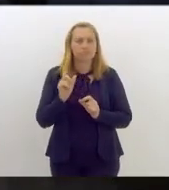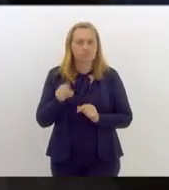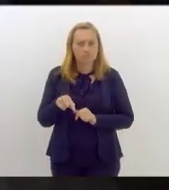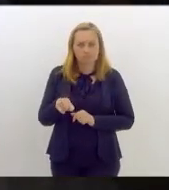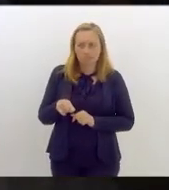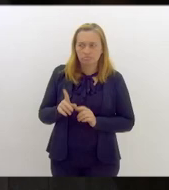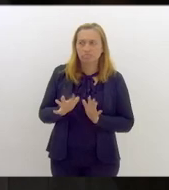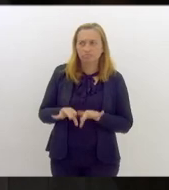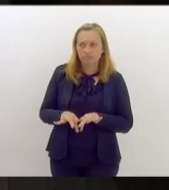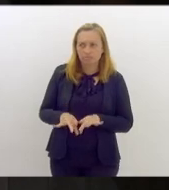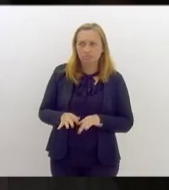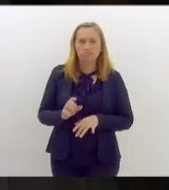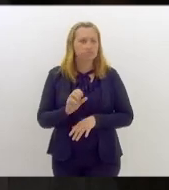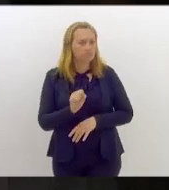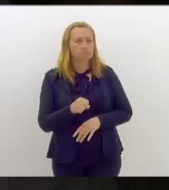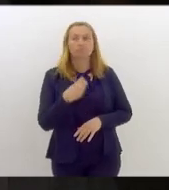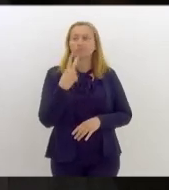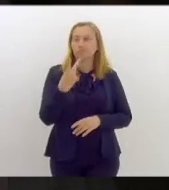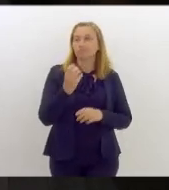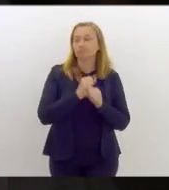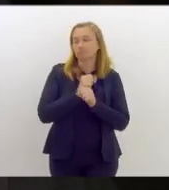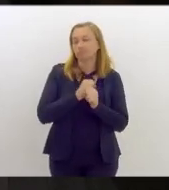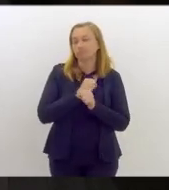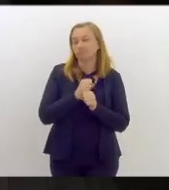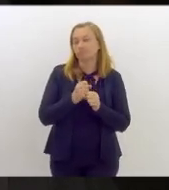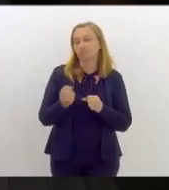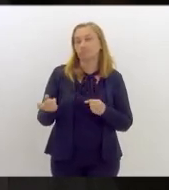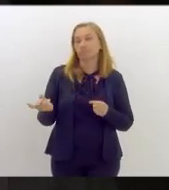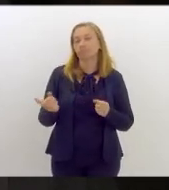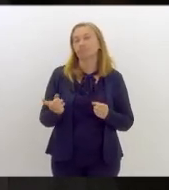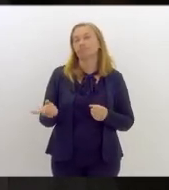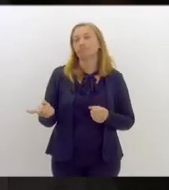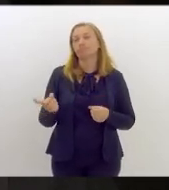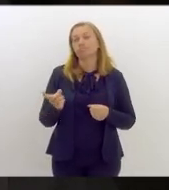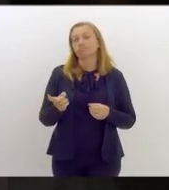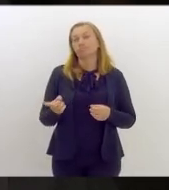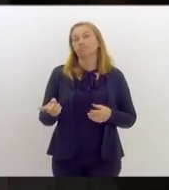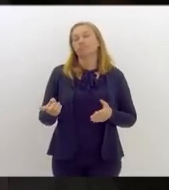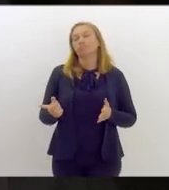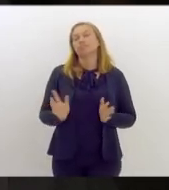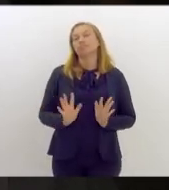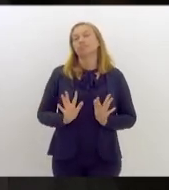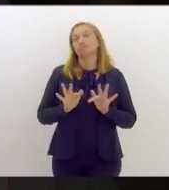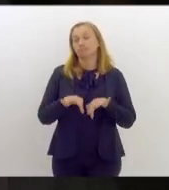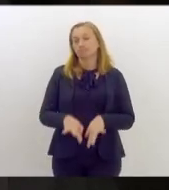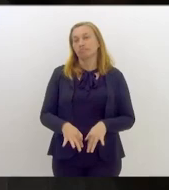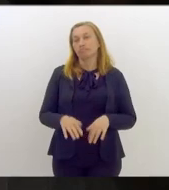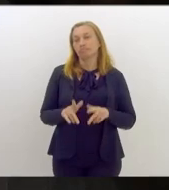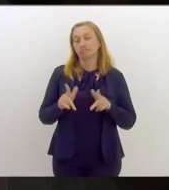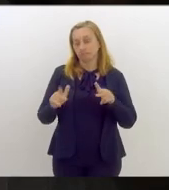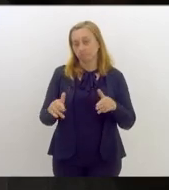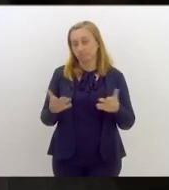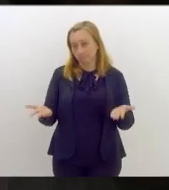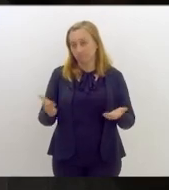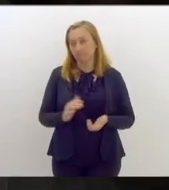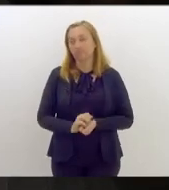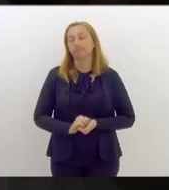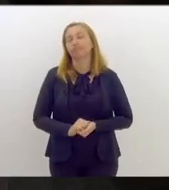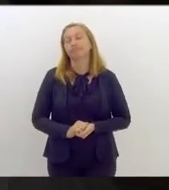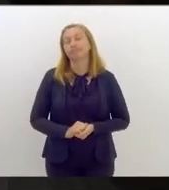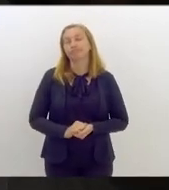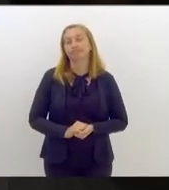Então, 2 anos e vamos encerrar com o mesmo. Então, é alvíceras, né?